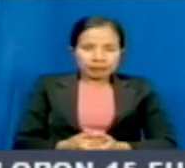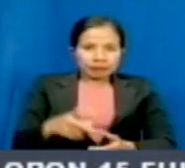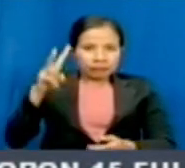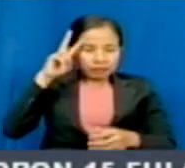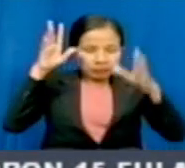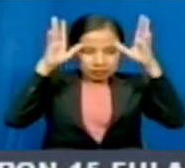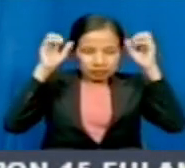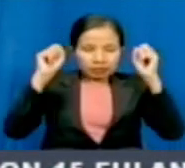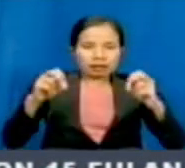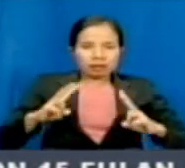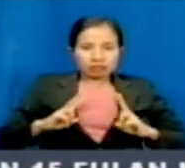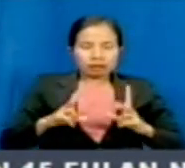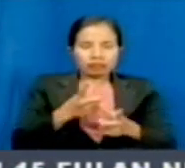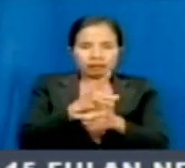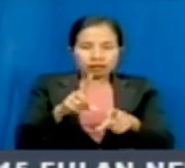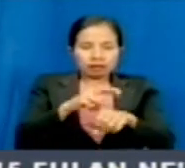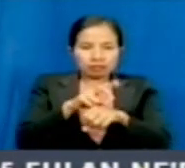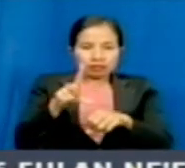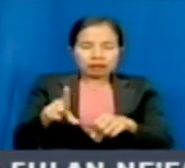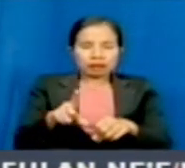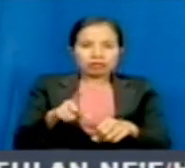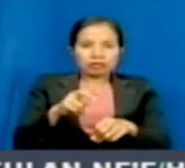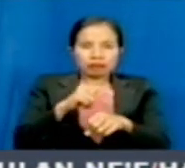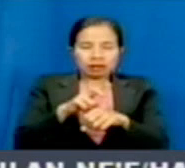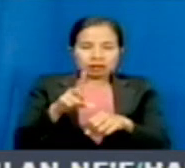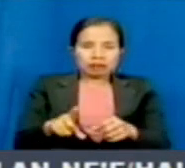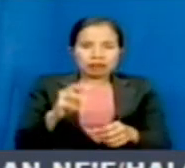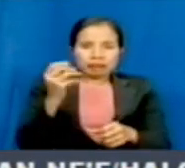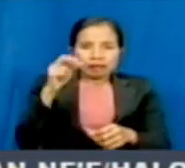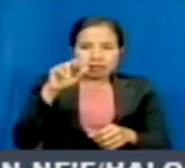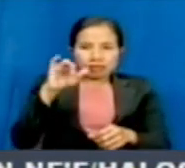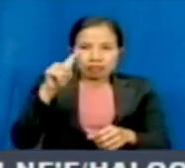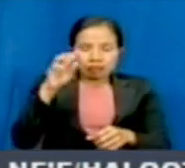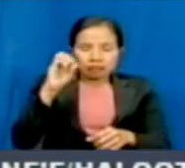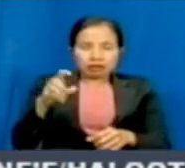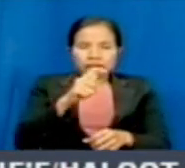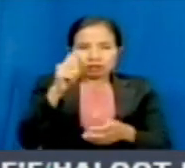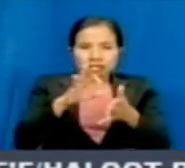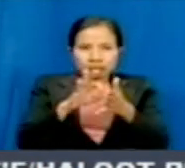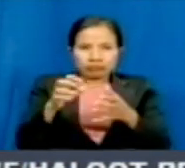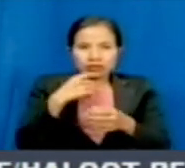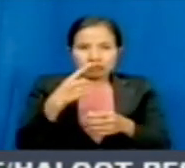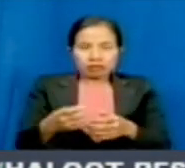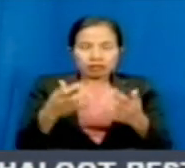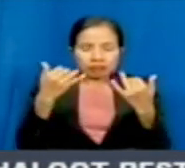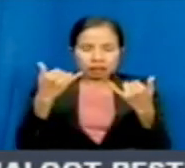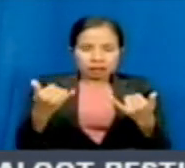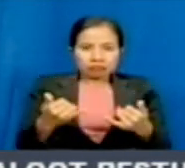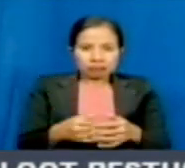Vice-presidente do Conselho Combatente de Libertação Nacional, CCLN, Marito Nicolau dos Reis, terça-feira, né, informa.